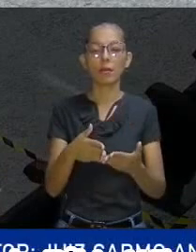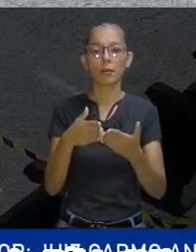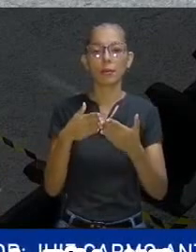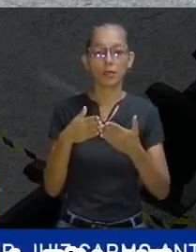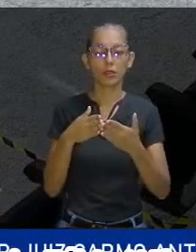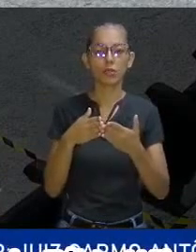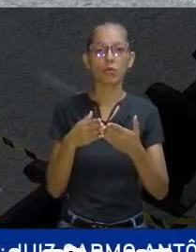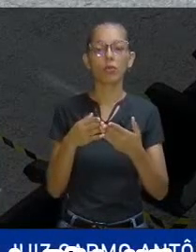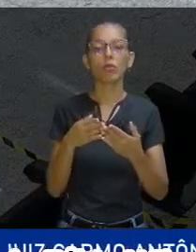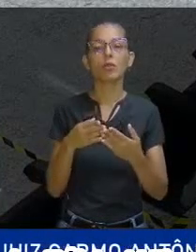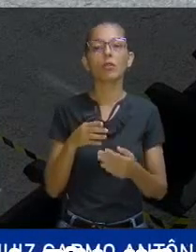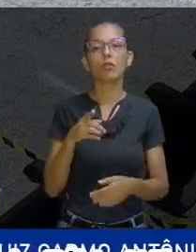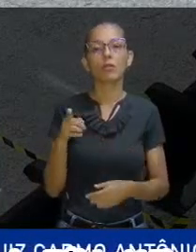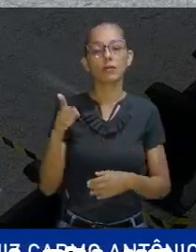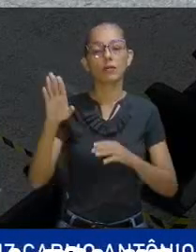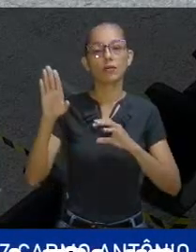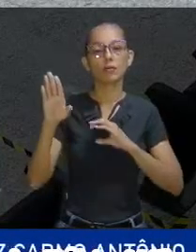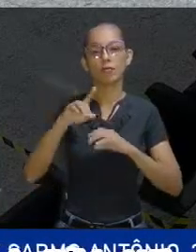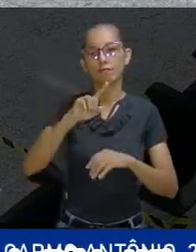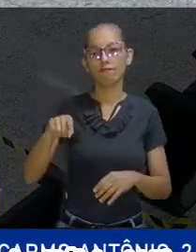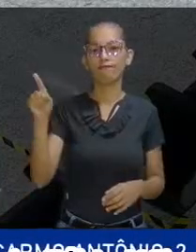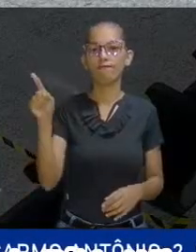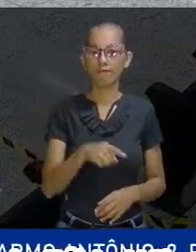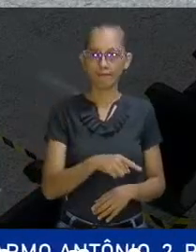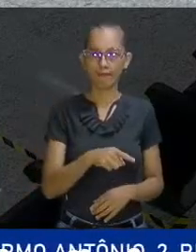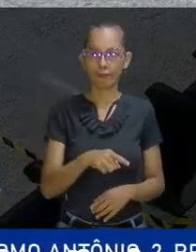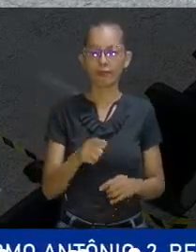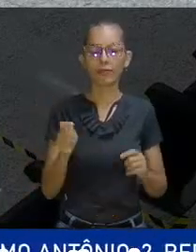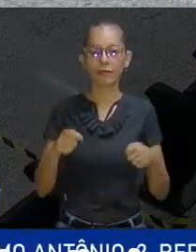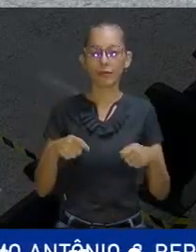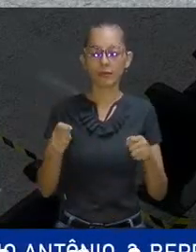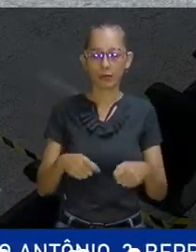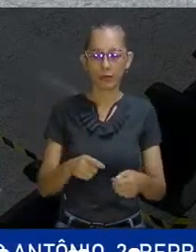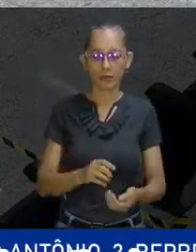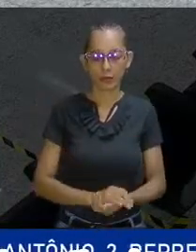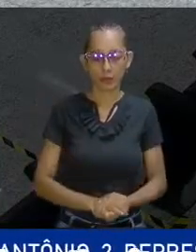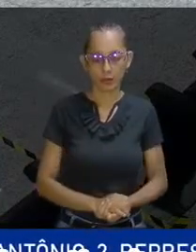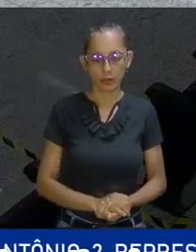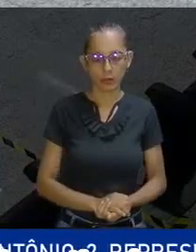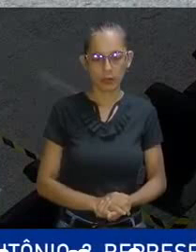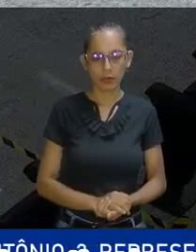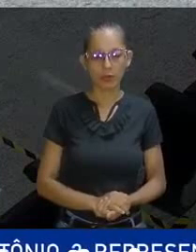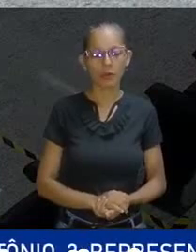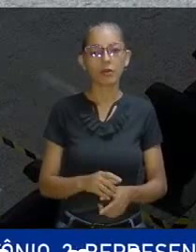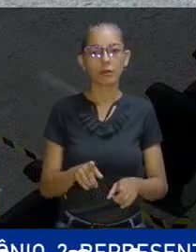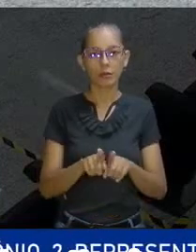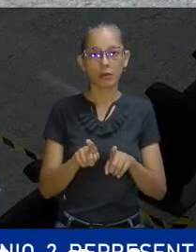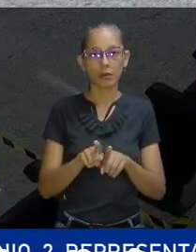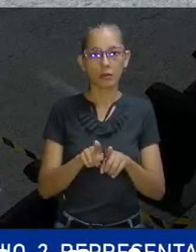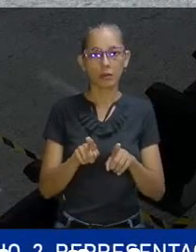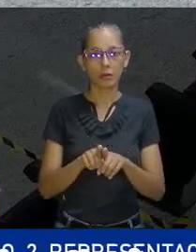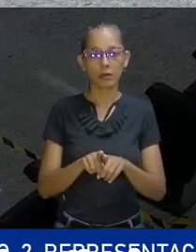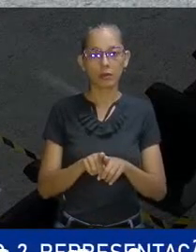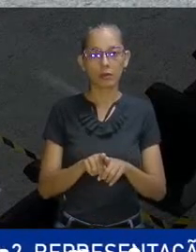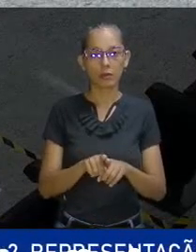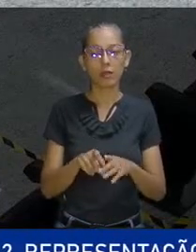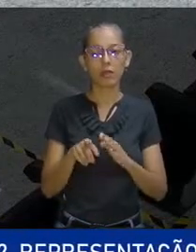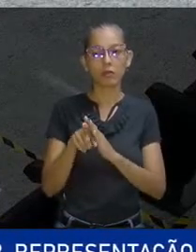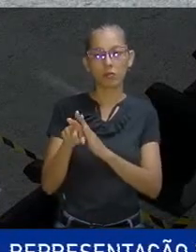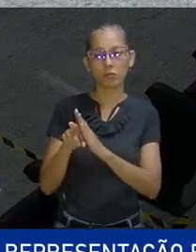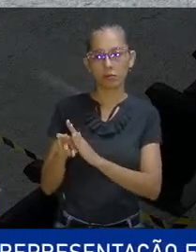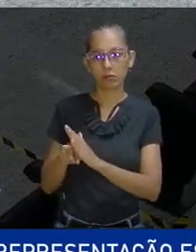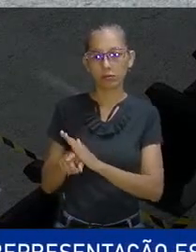para a cassação do registro de diploma de Fábio Wilson Moreira Jucá e aplicação da sanção de inelegibilidade aos